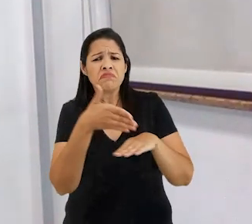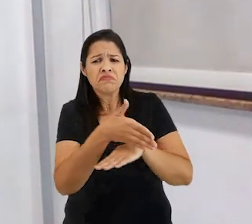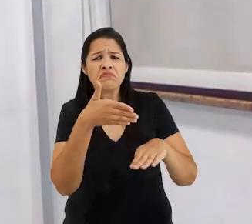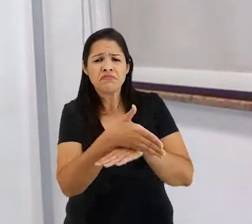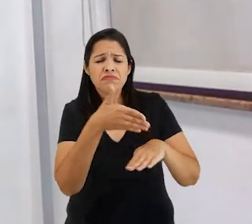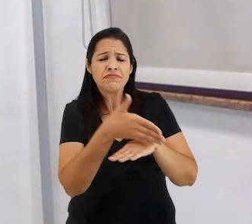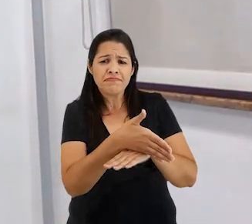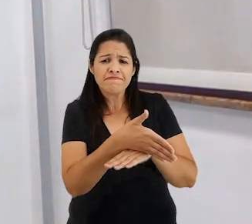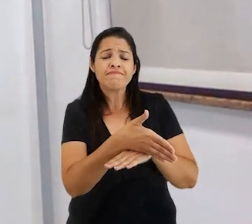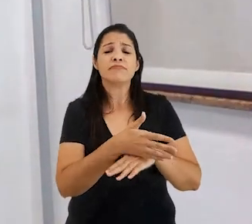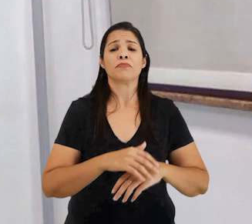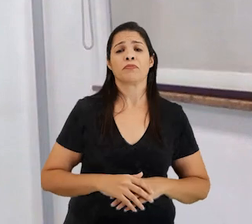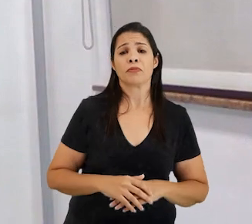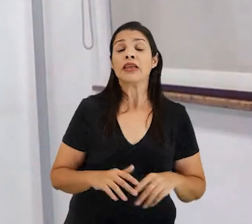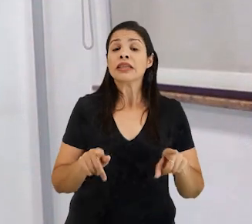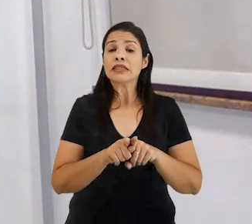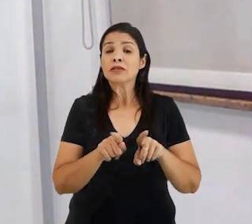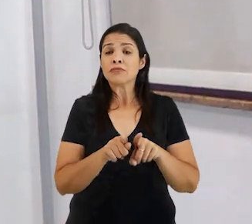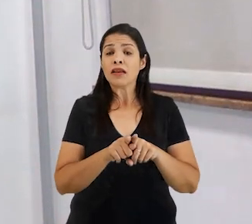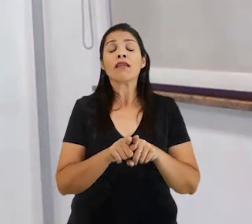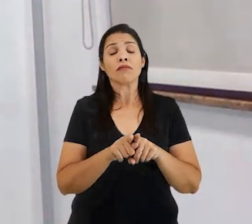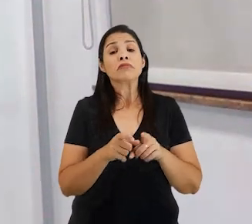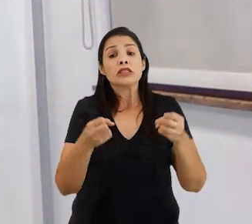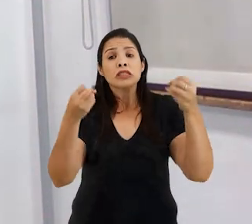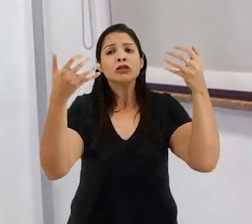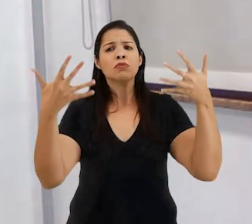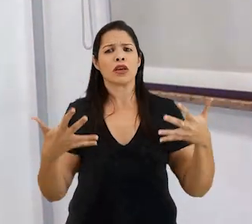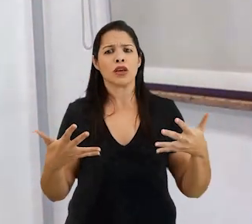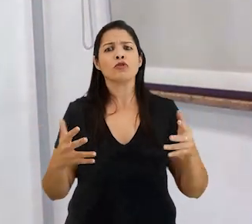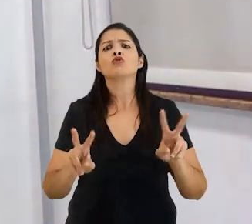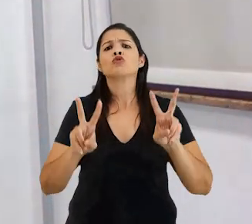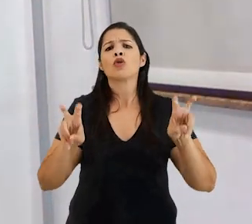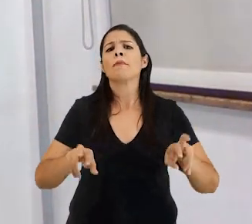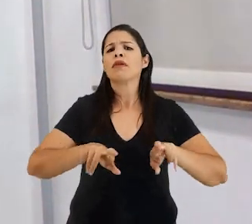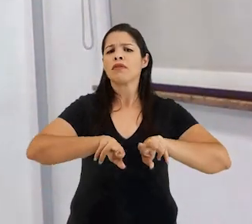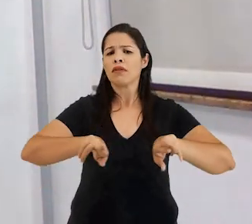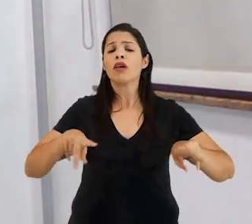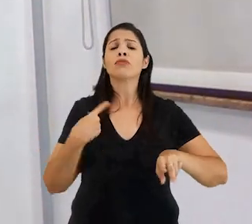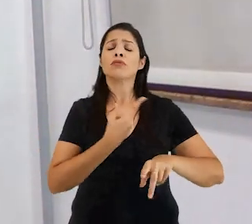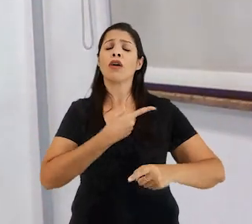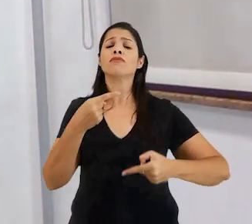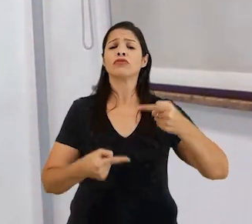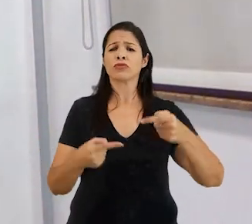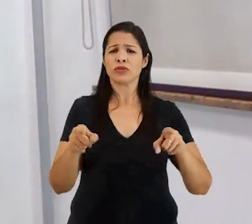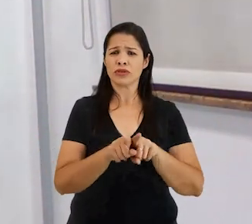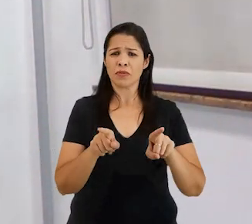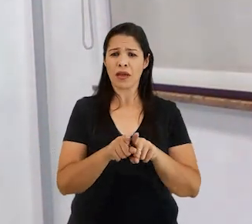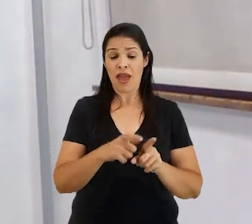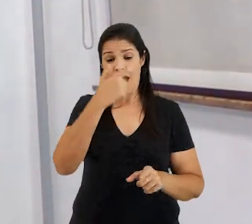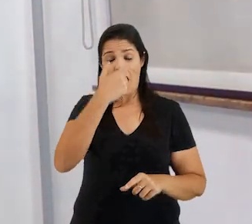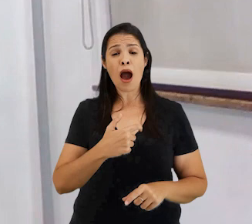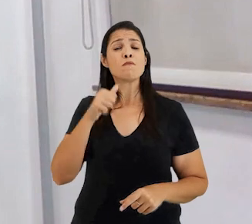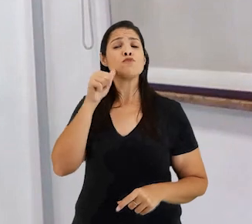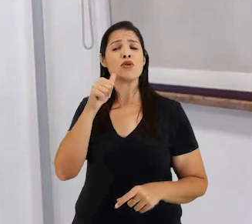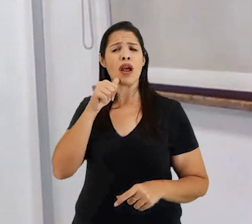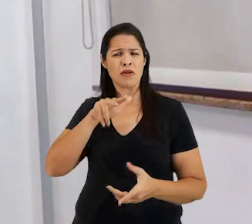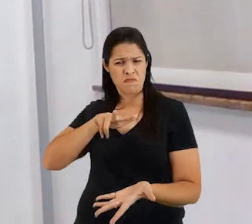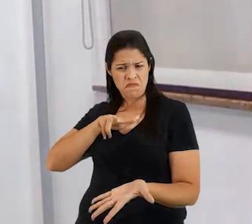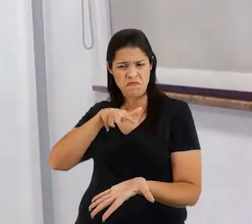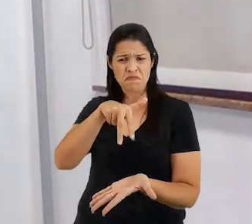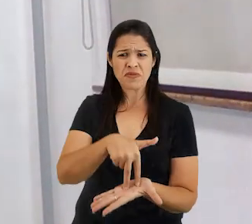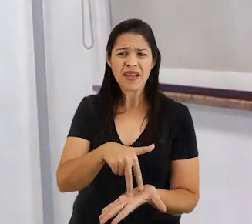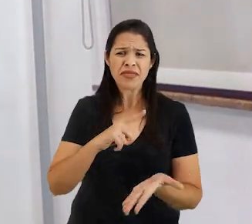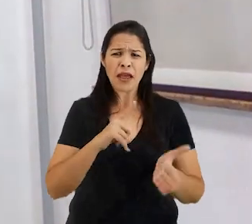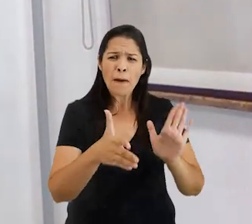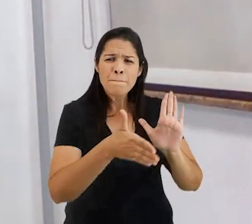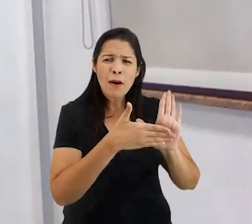brasileira. Sem se esquecer das interseccionalidades, ainda discutiremos o lugar da mulher quando existe essa proposta